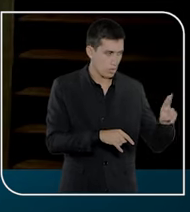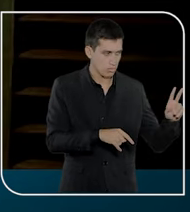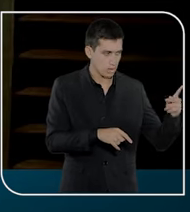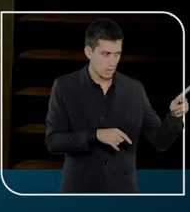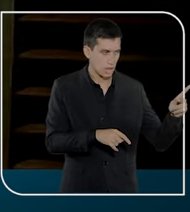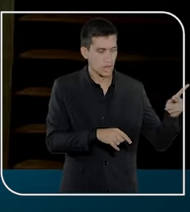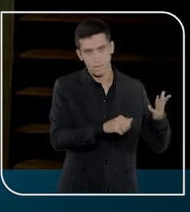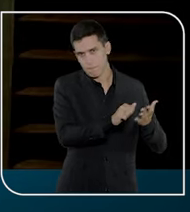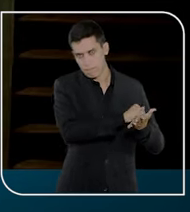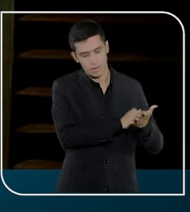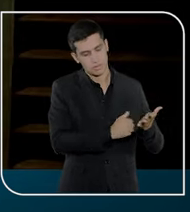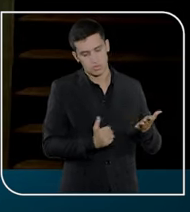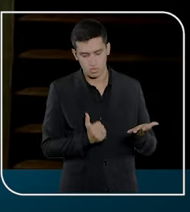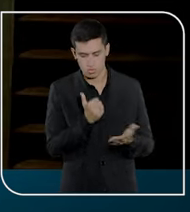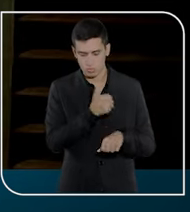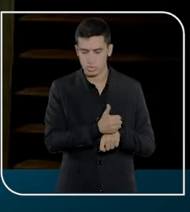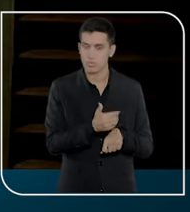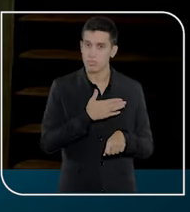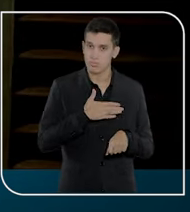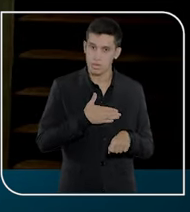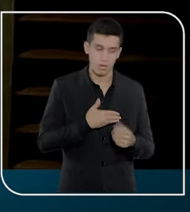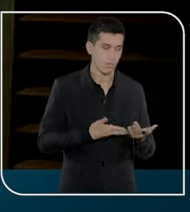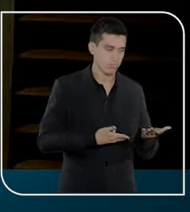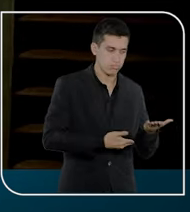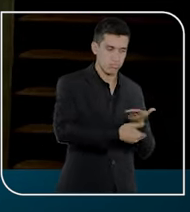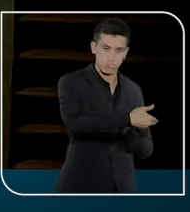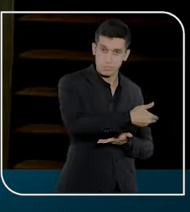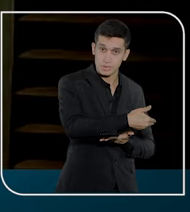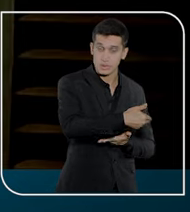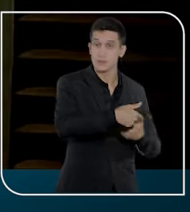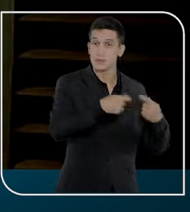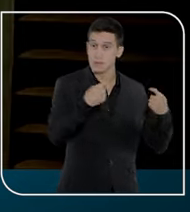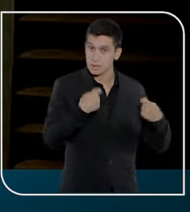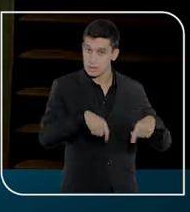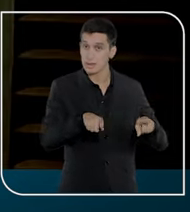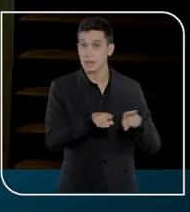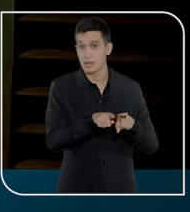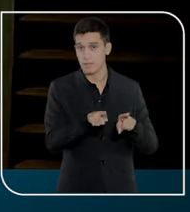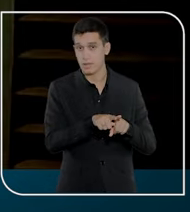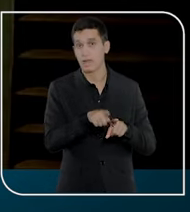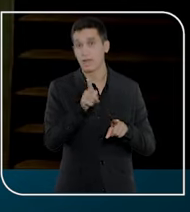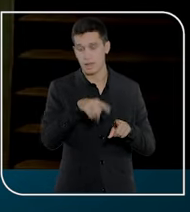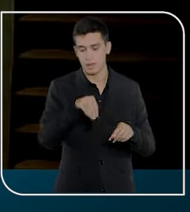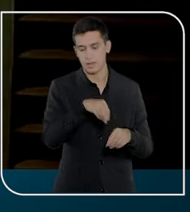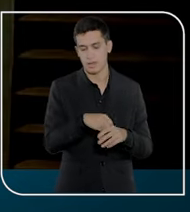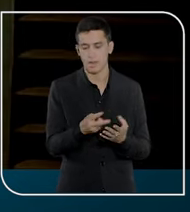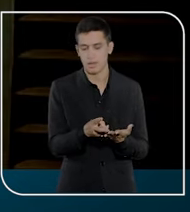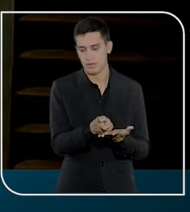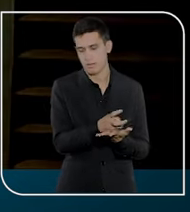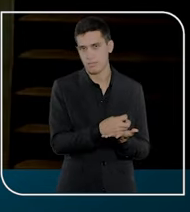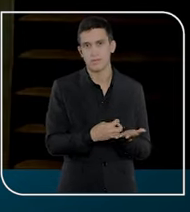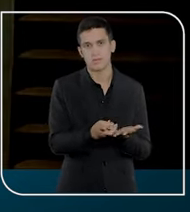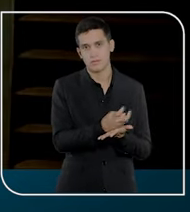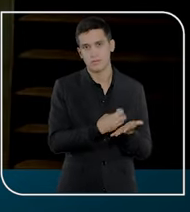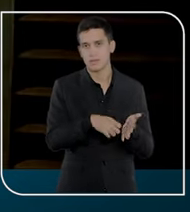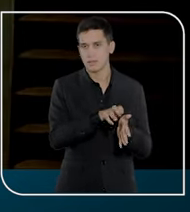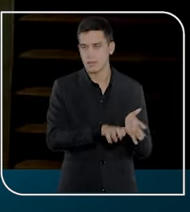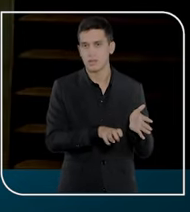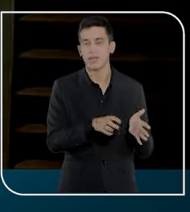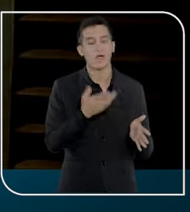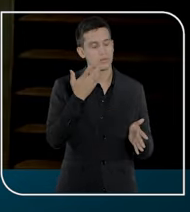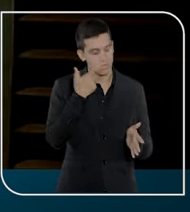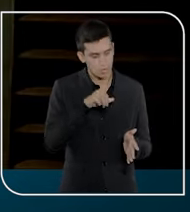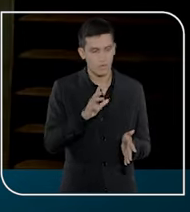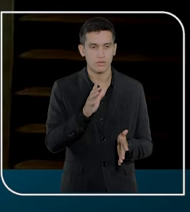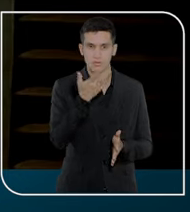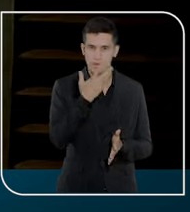entre pessoas, essa transferência onerosa, ela também é tributada. Então, vai ter incidência tributária, né?